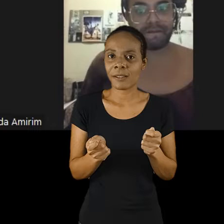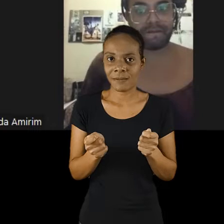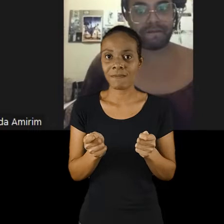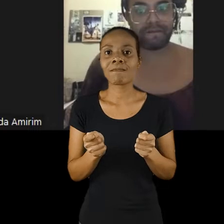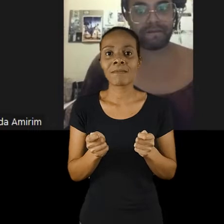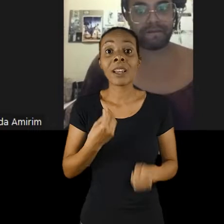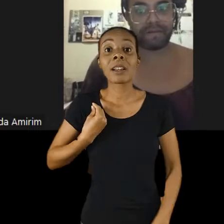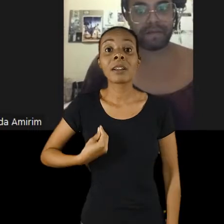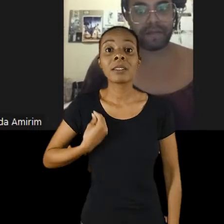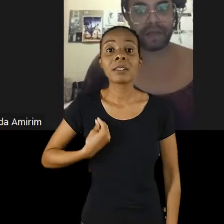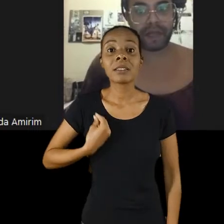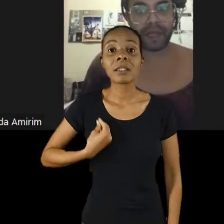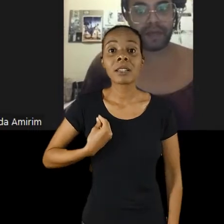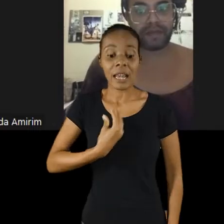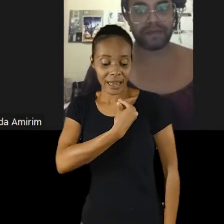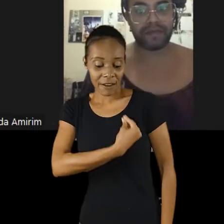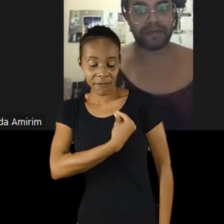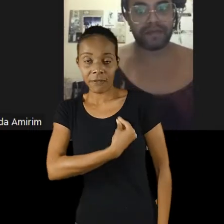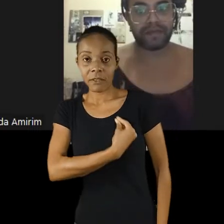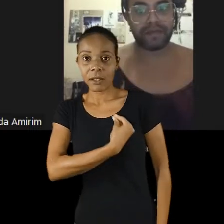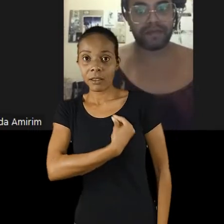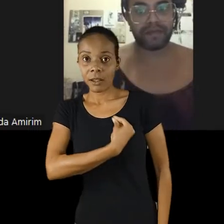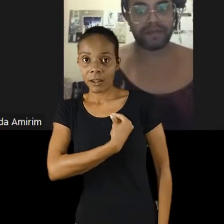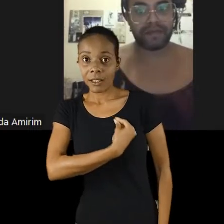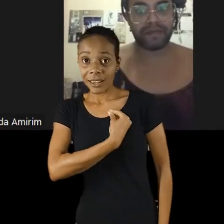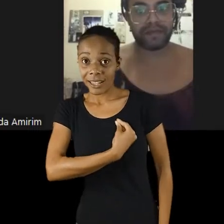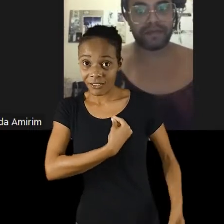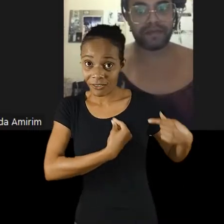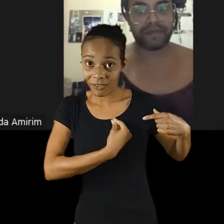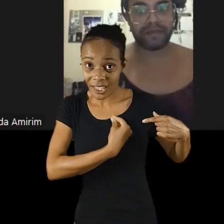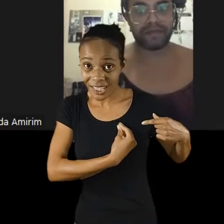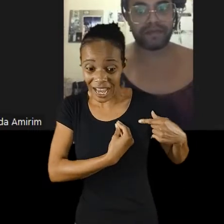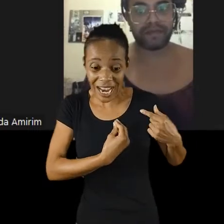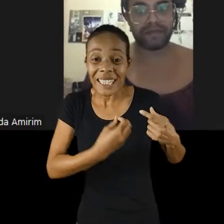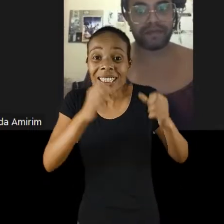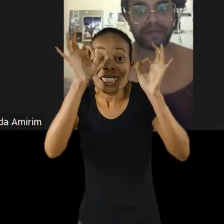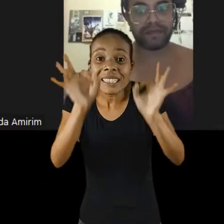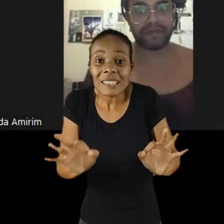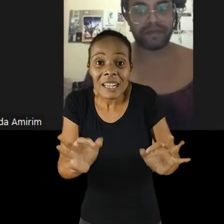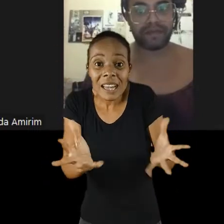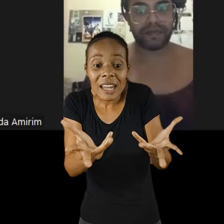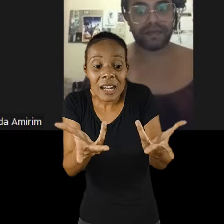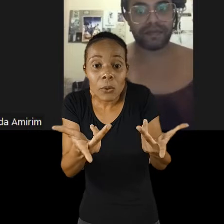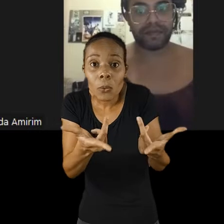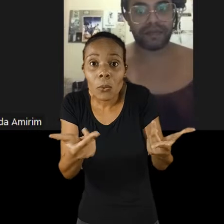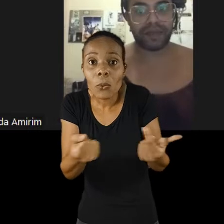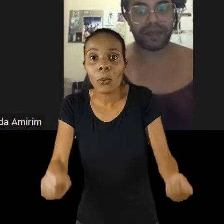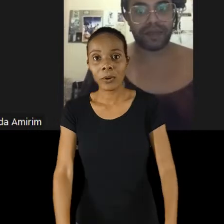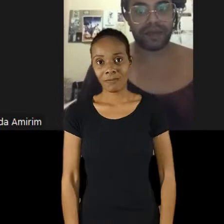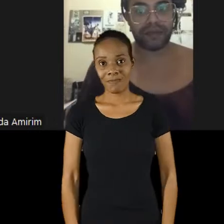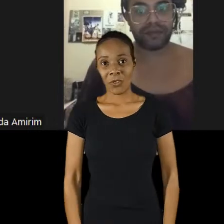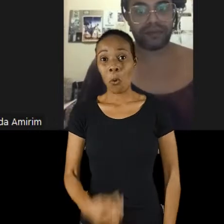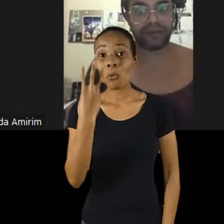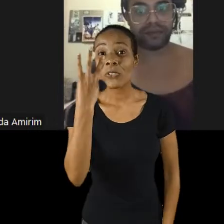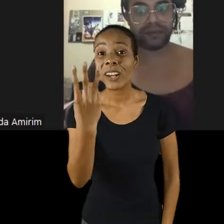existência, da vida, e da vida em plenitude, sabe? E da vida com 3 refeições,